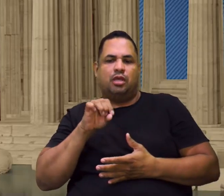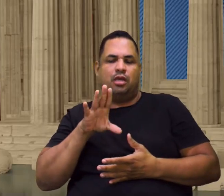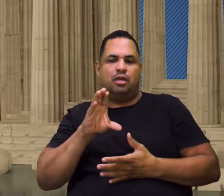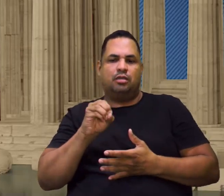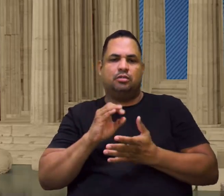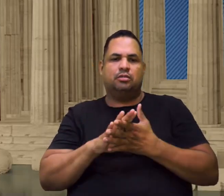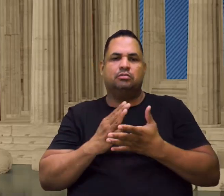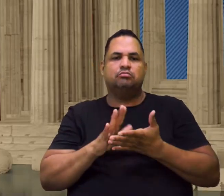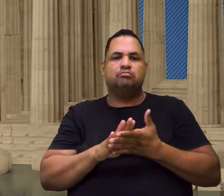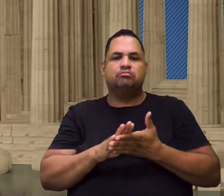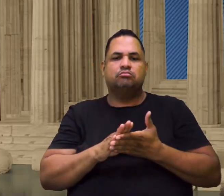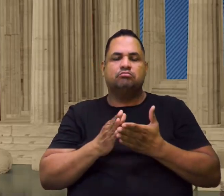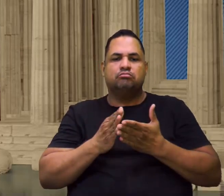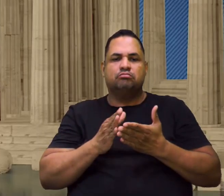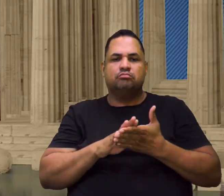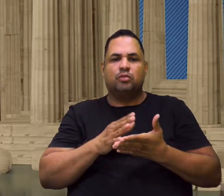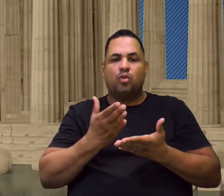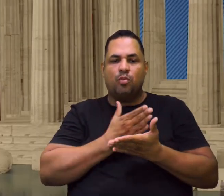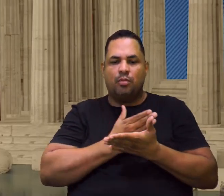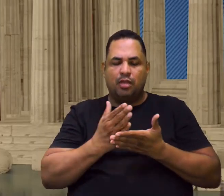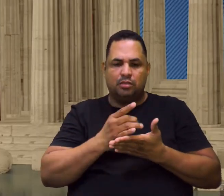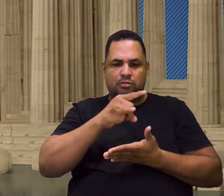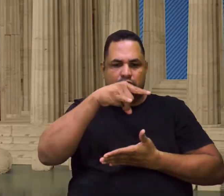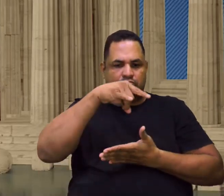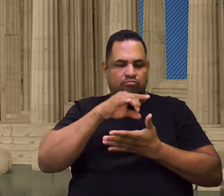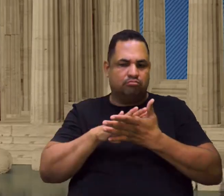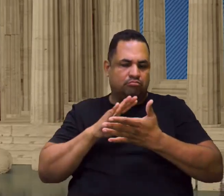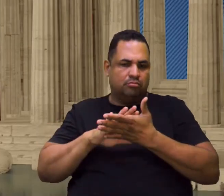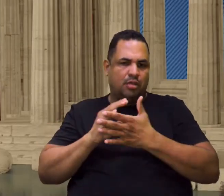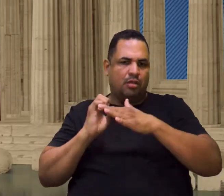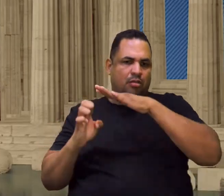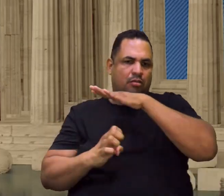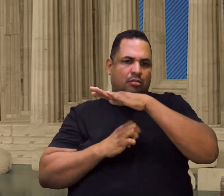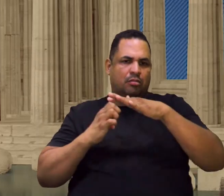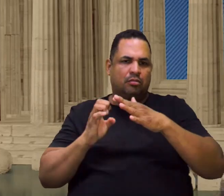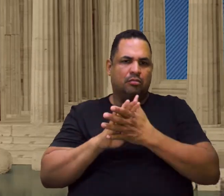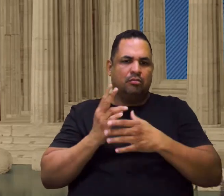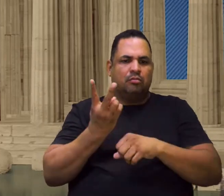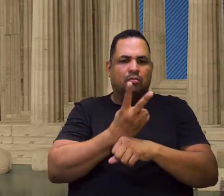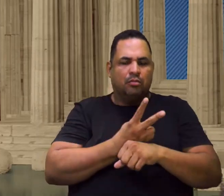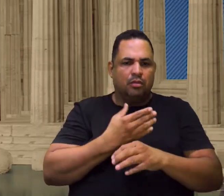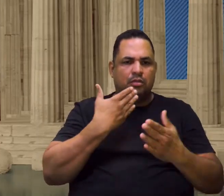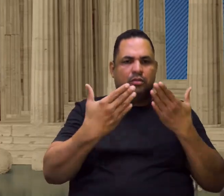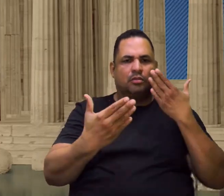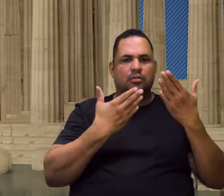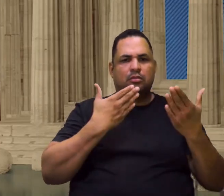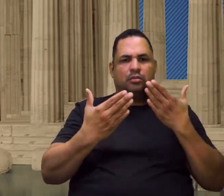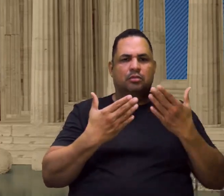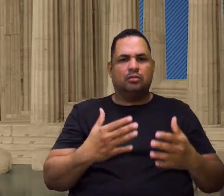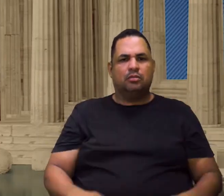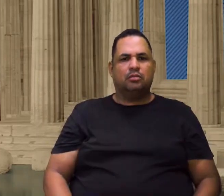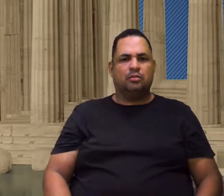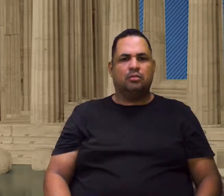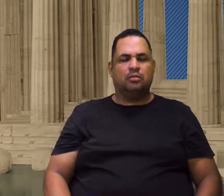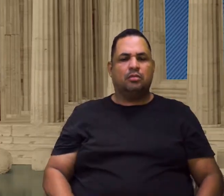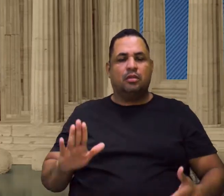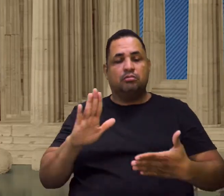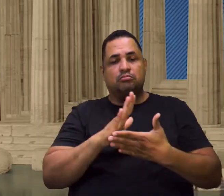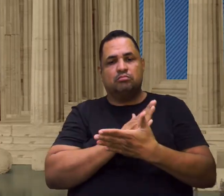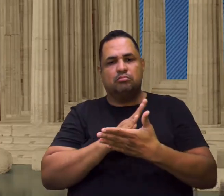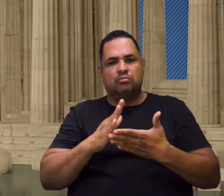é uma empresa, né, que estão tendo ações que não sejam degradações da natureza, procurar dialogar com eles. Às